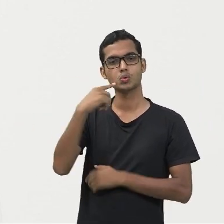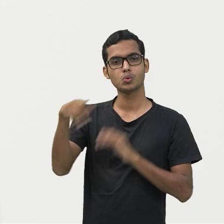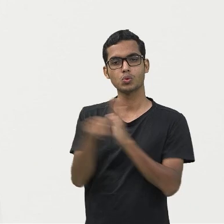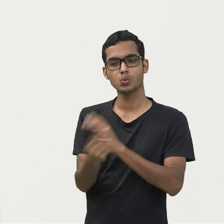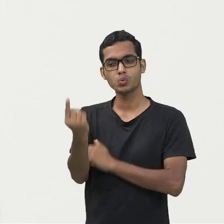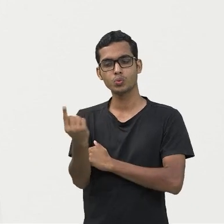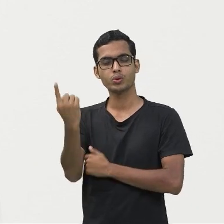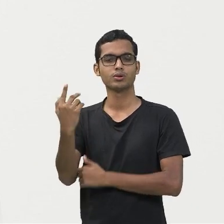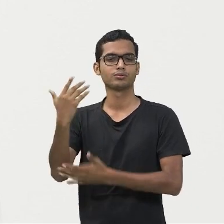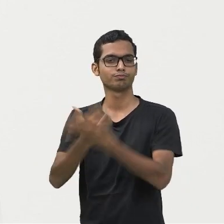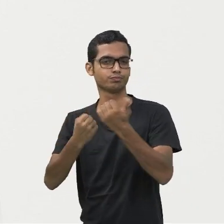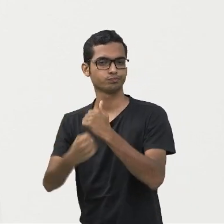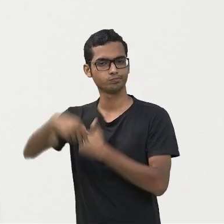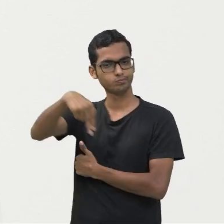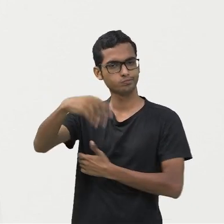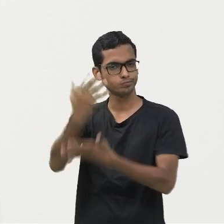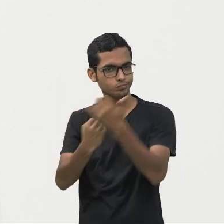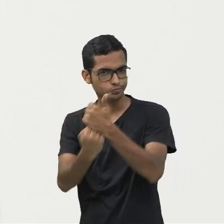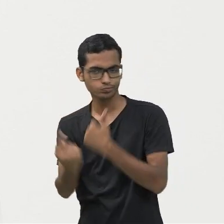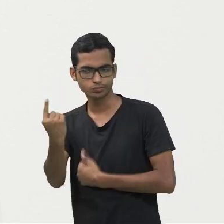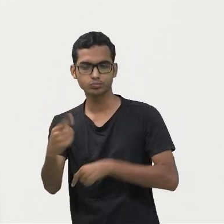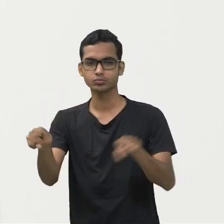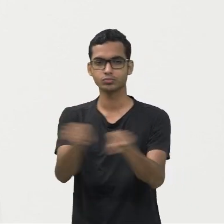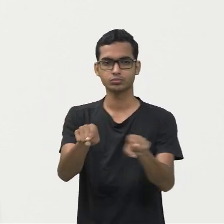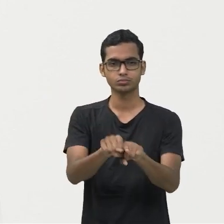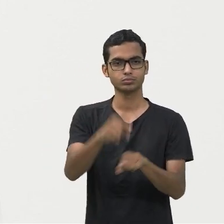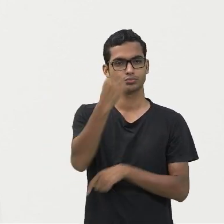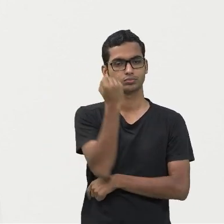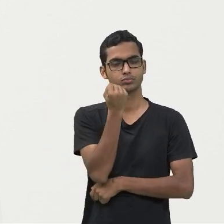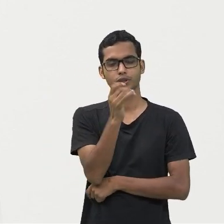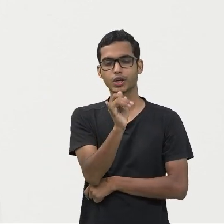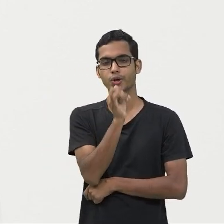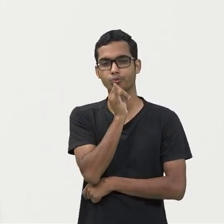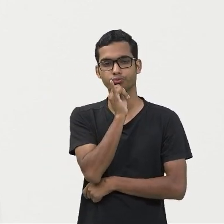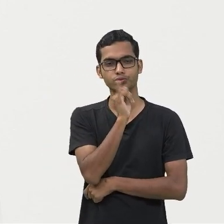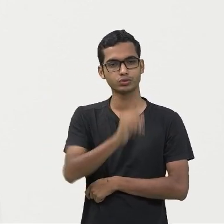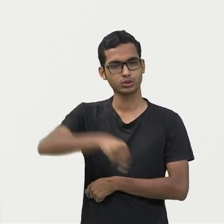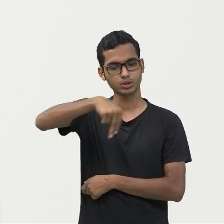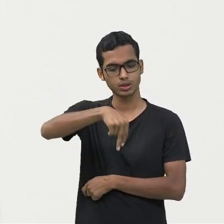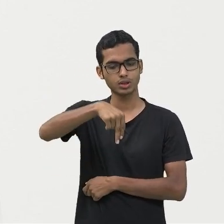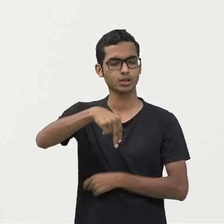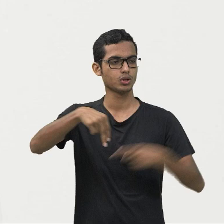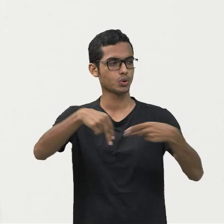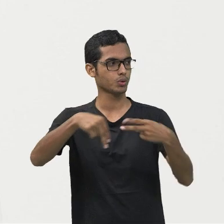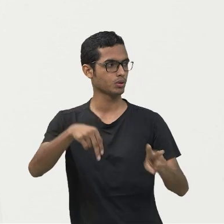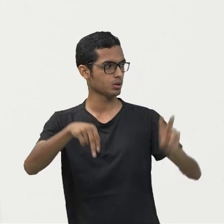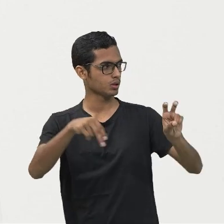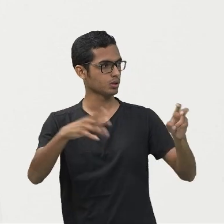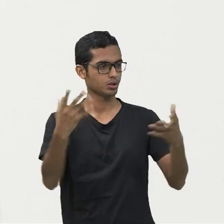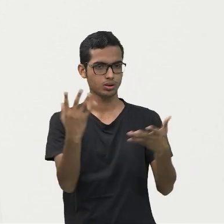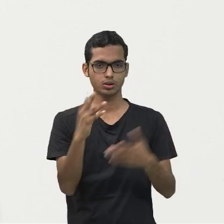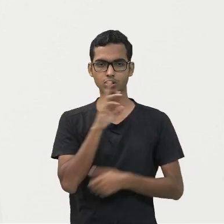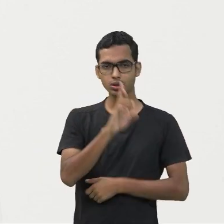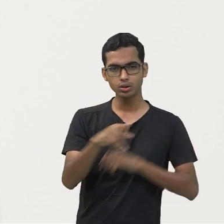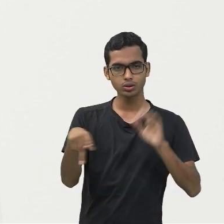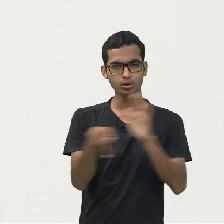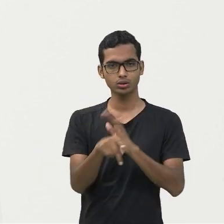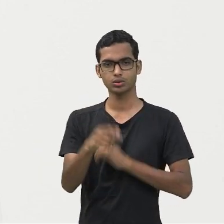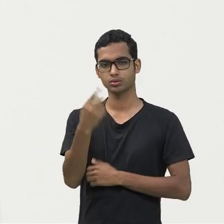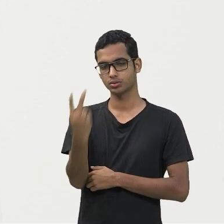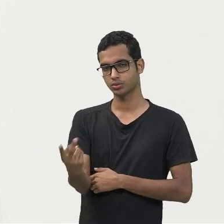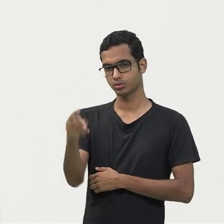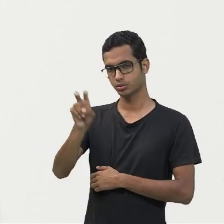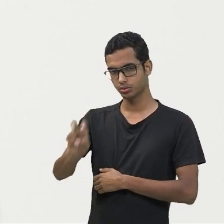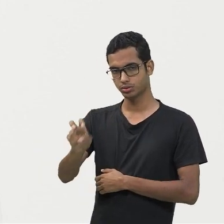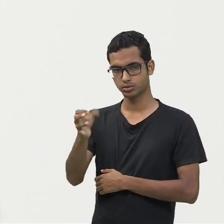1. Certo? O resultado aqui vai dar 1. Se eu usar meu n igual a 5, meu resultado vai dar